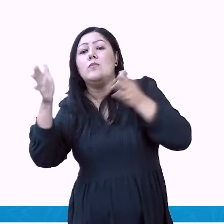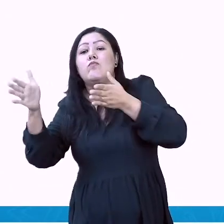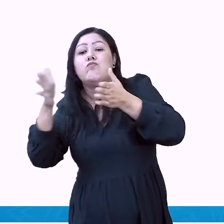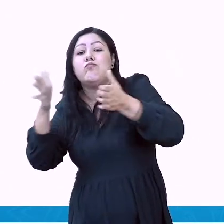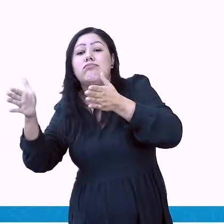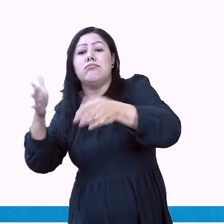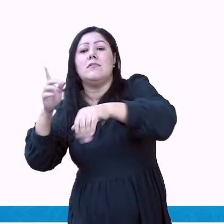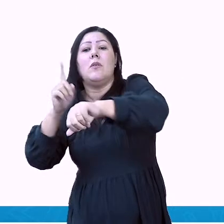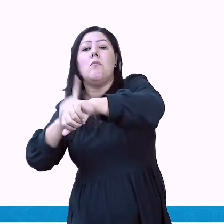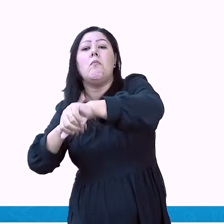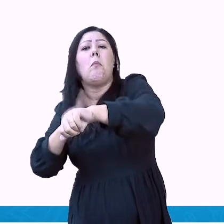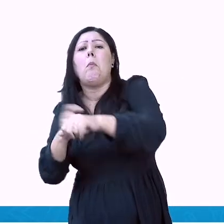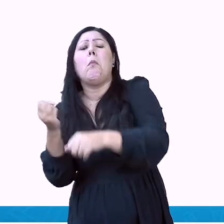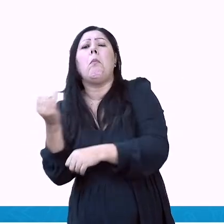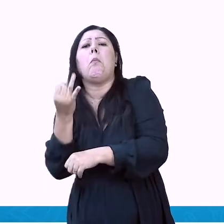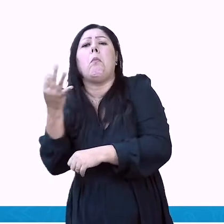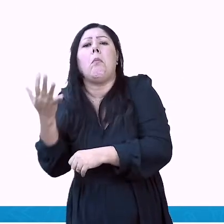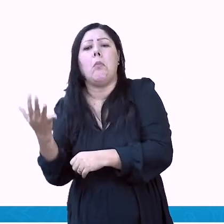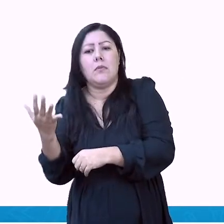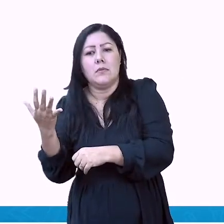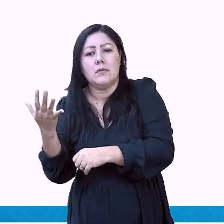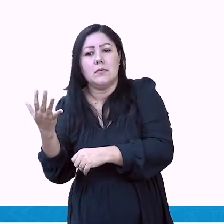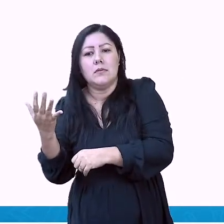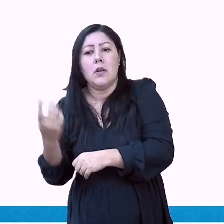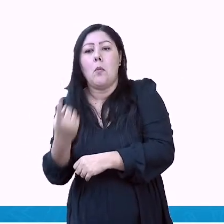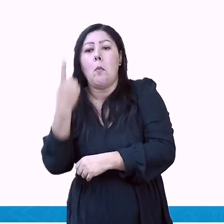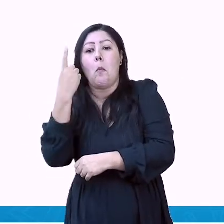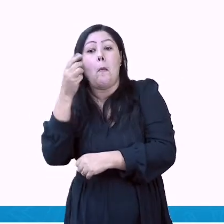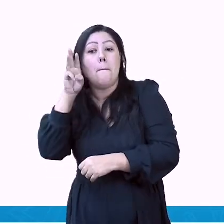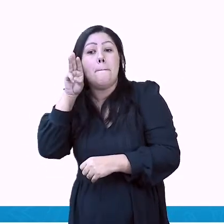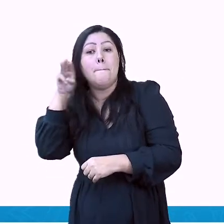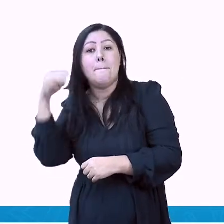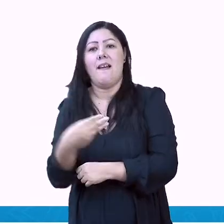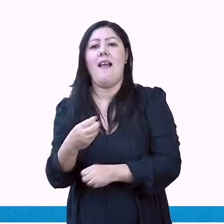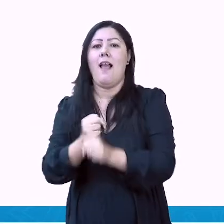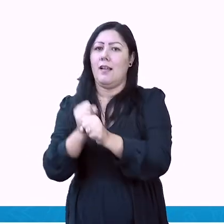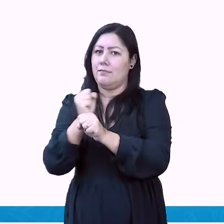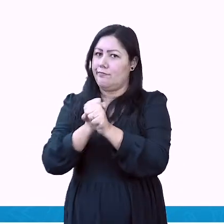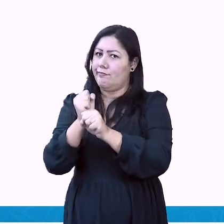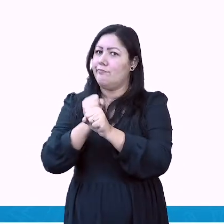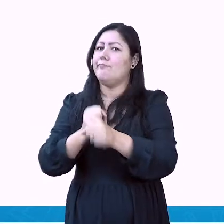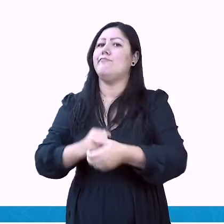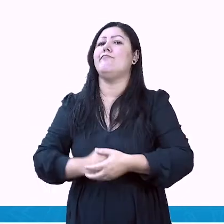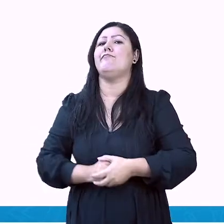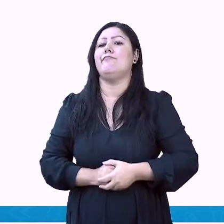milhão de anos. Está até aqui, no singular, milhão. Por quê?